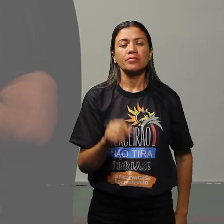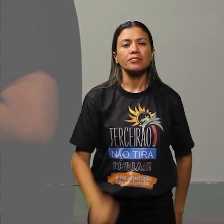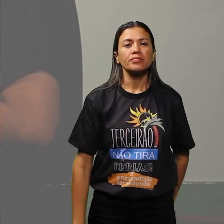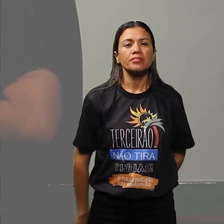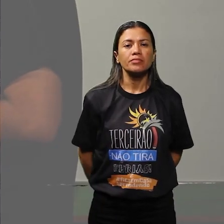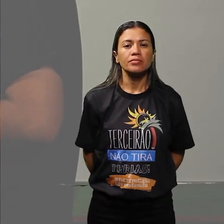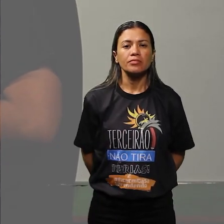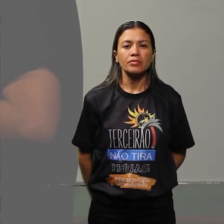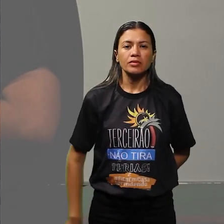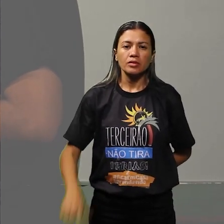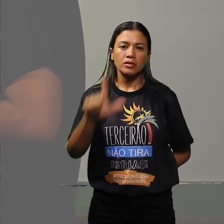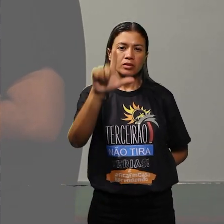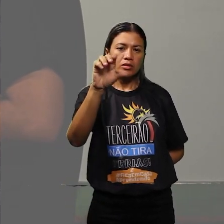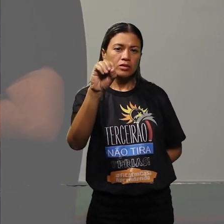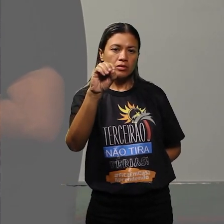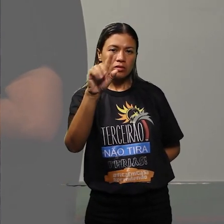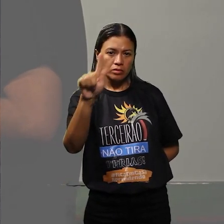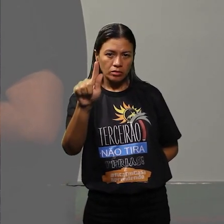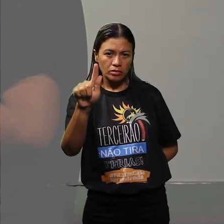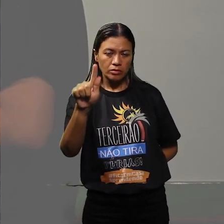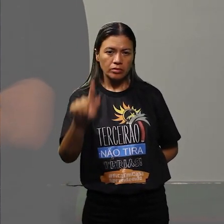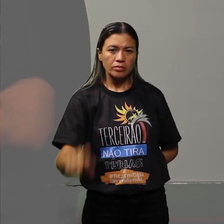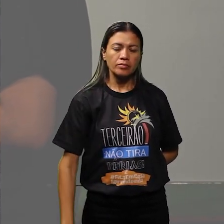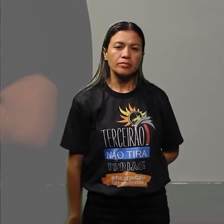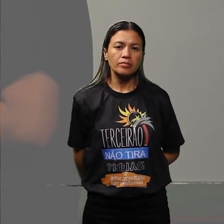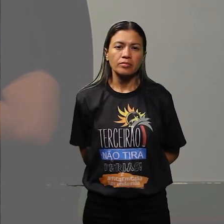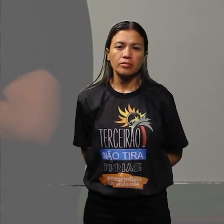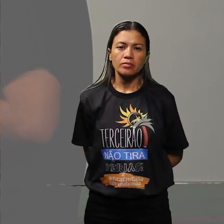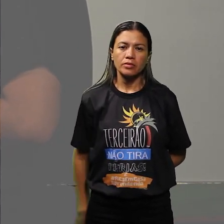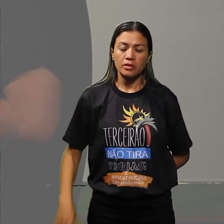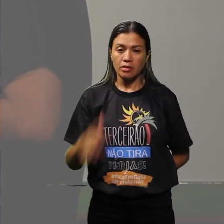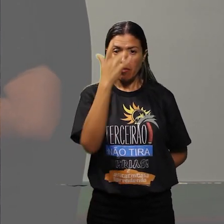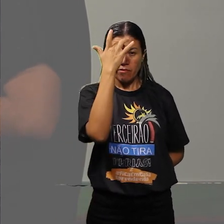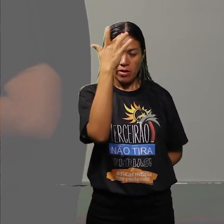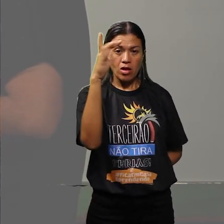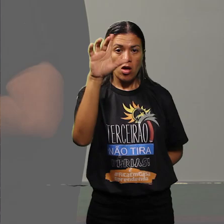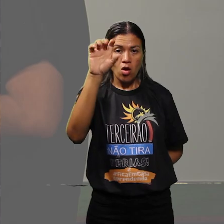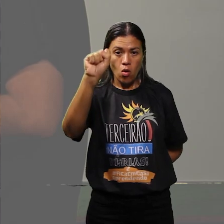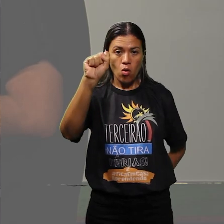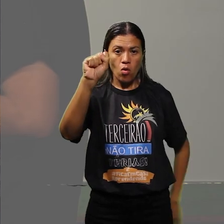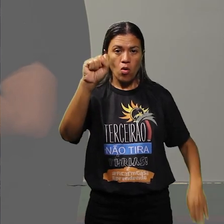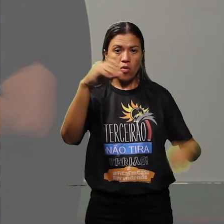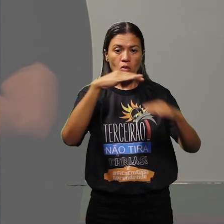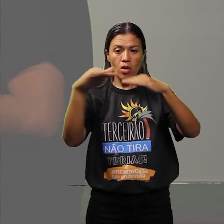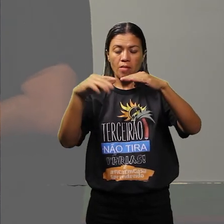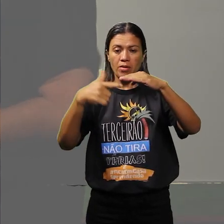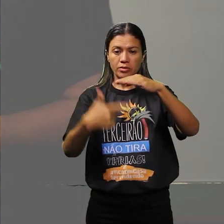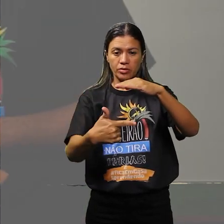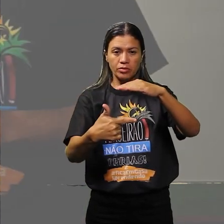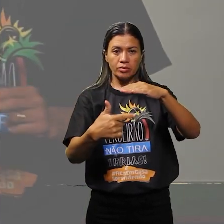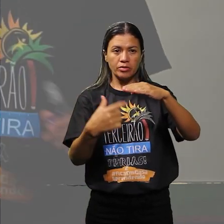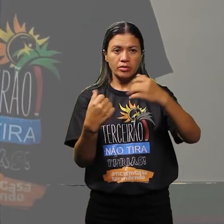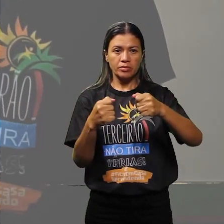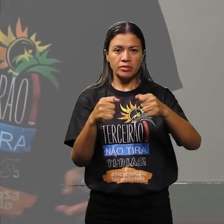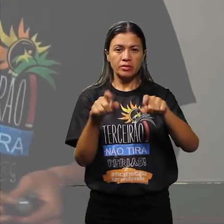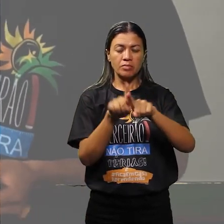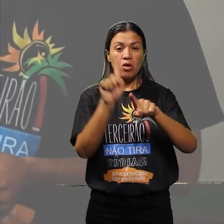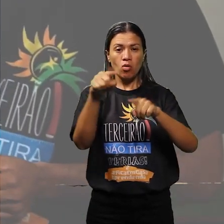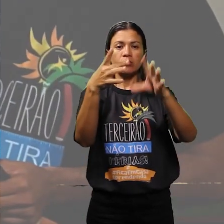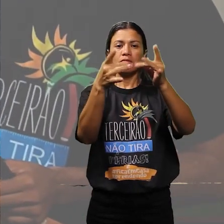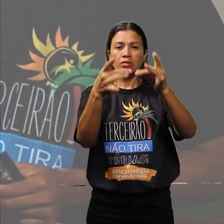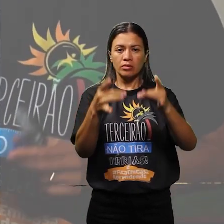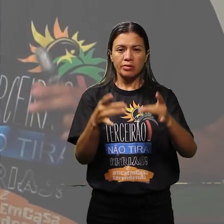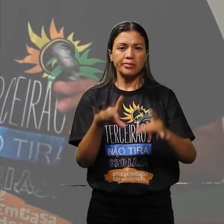ó, log, vou botar aqui bem facinho, ó, 8 na base 2. É claro que aqui entram vários outros detalhes,